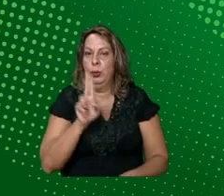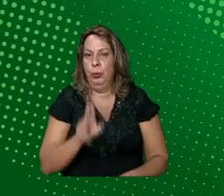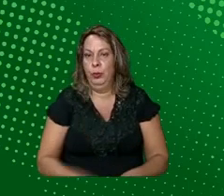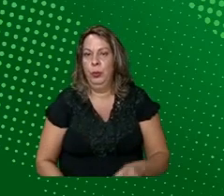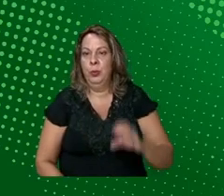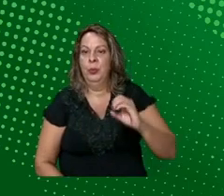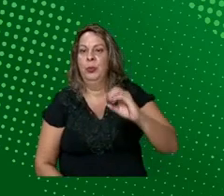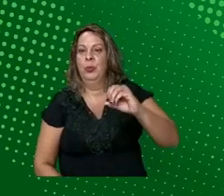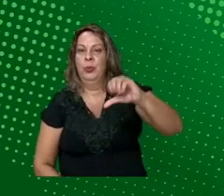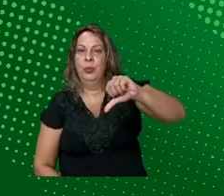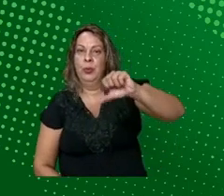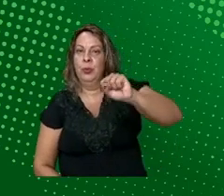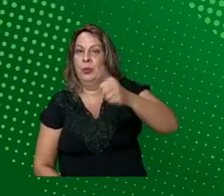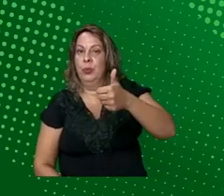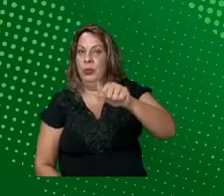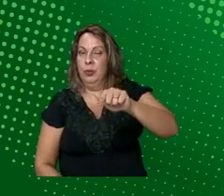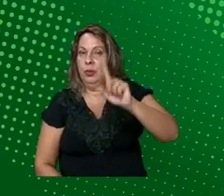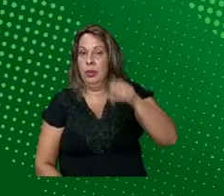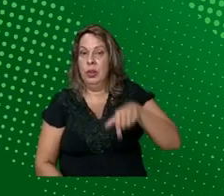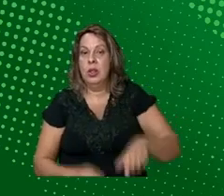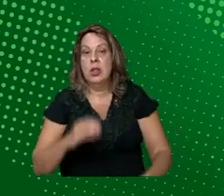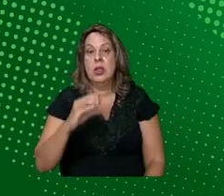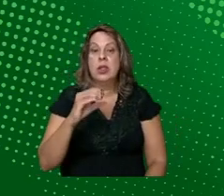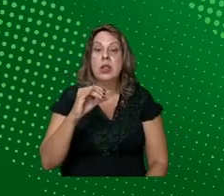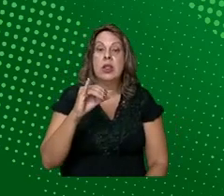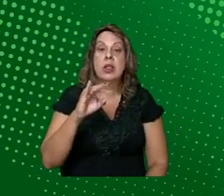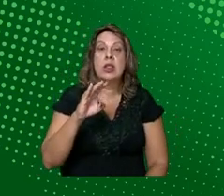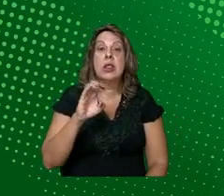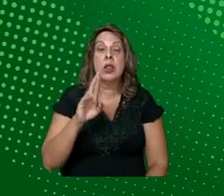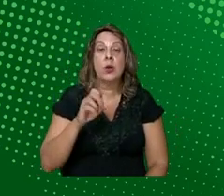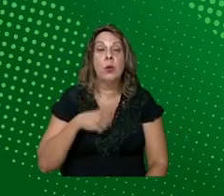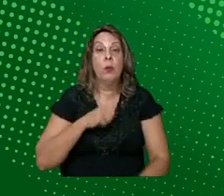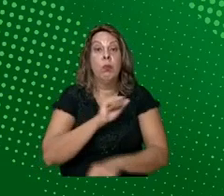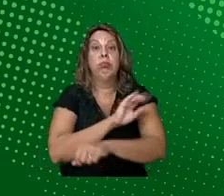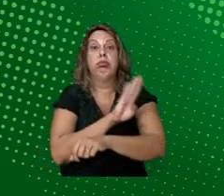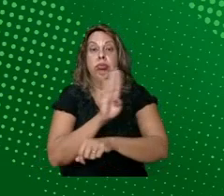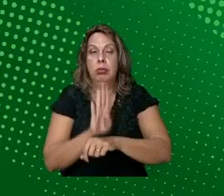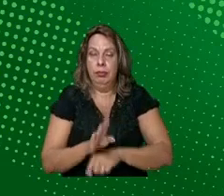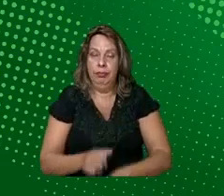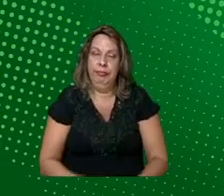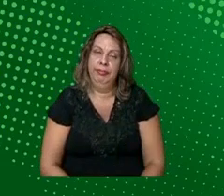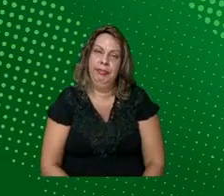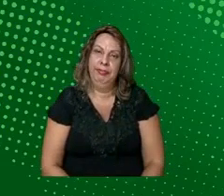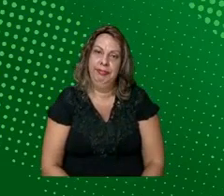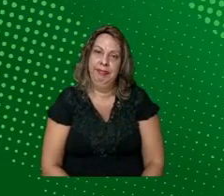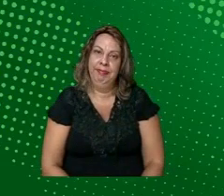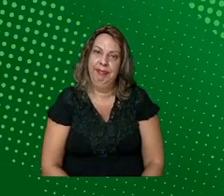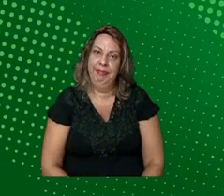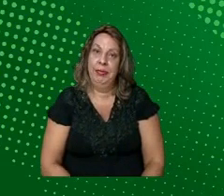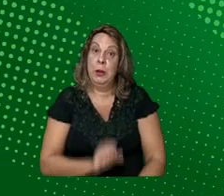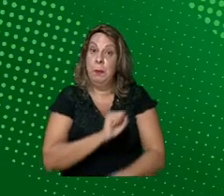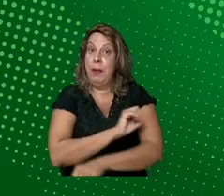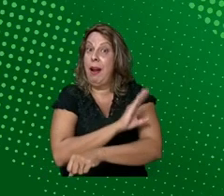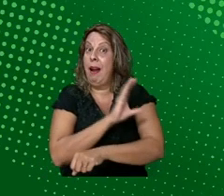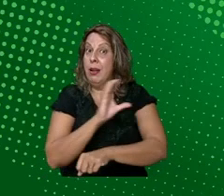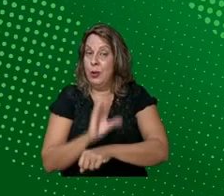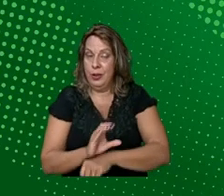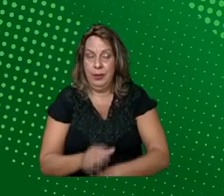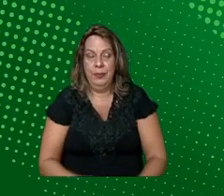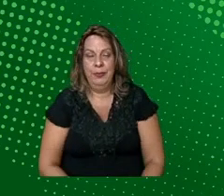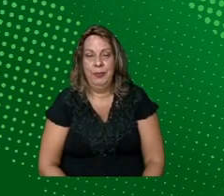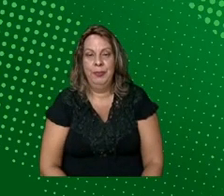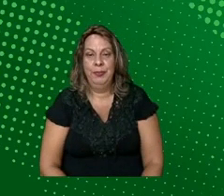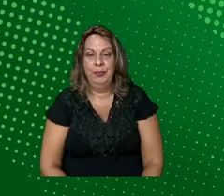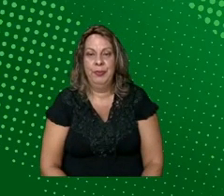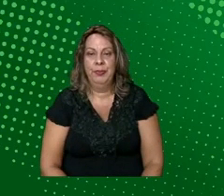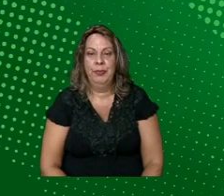009817, Cícero Gomes dos Santos, Barra dos Coqueiros, Raíris aí da Regional Barra dos